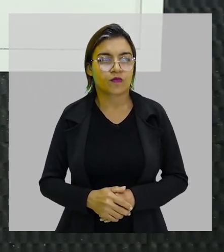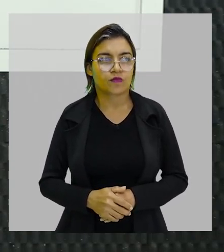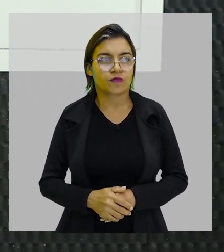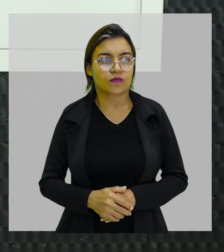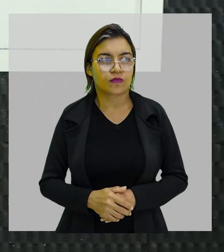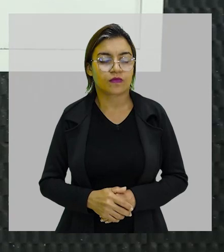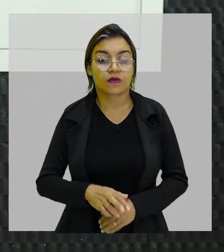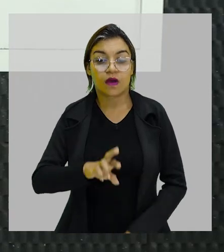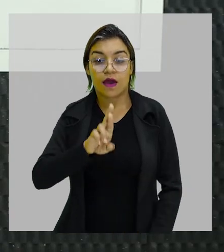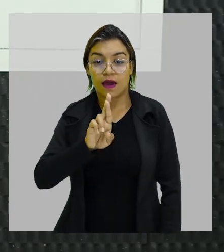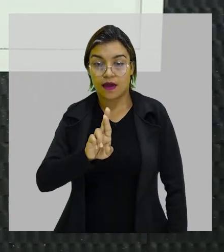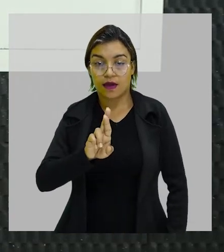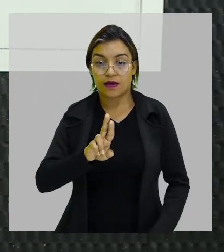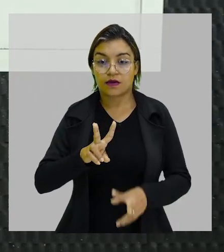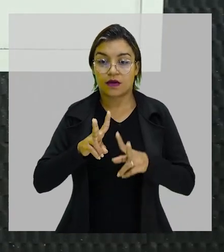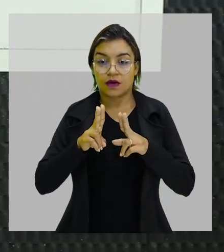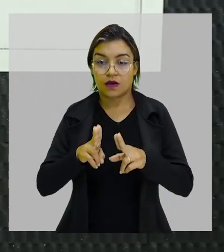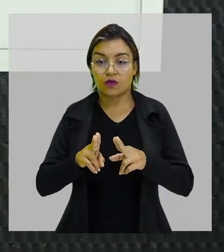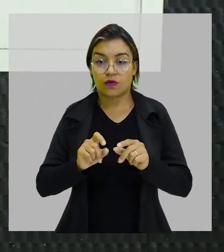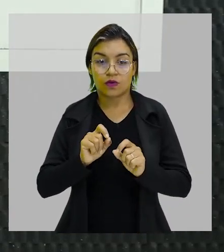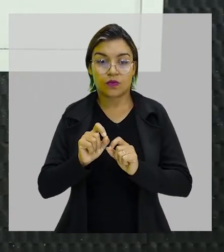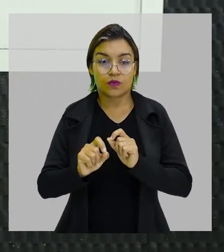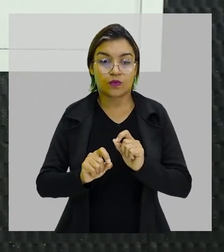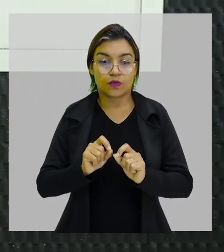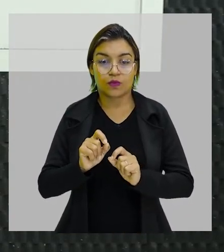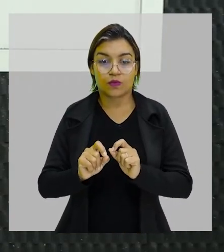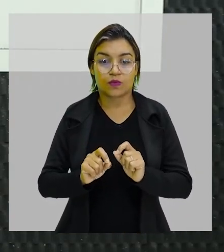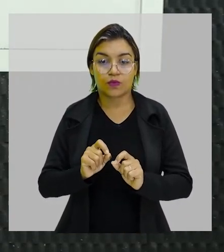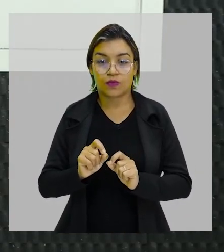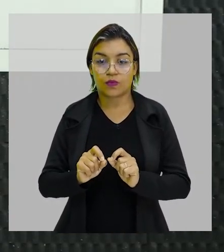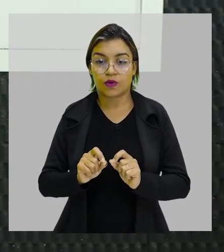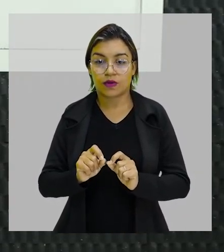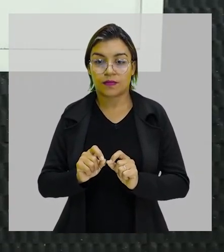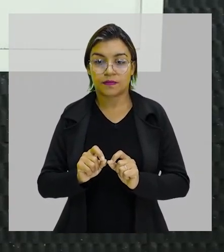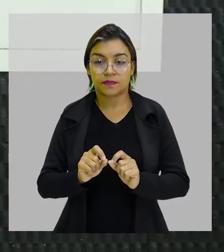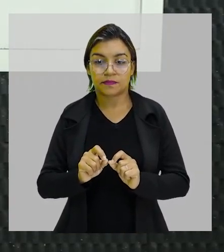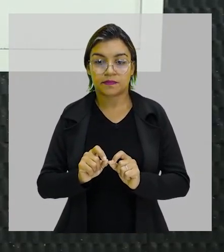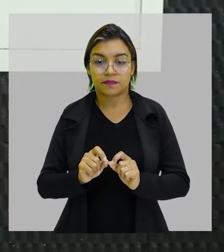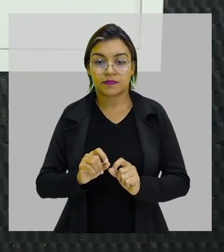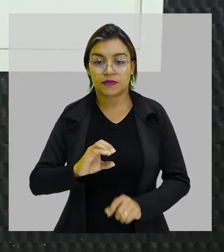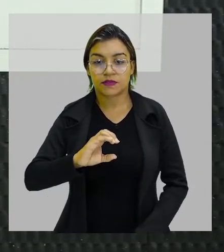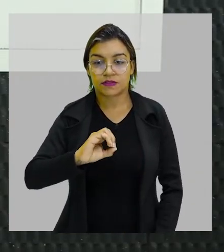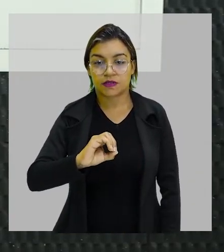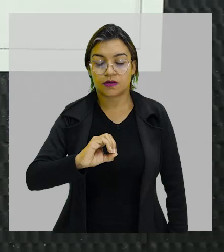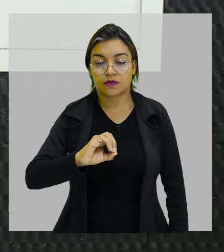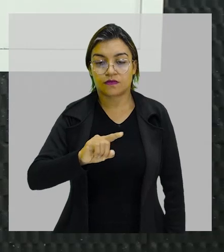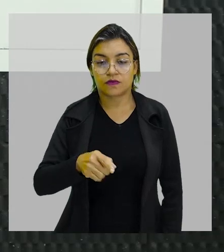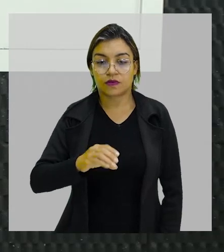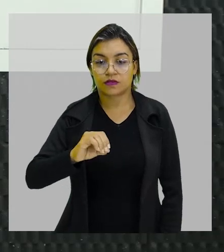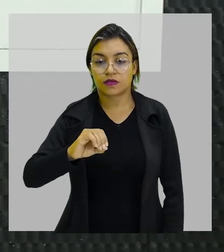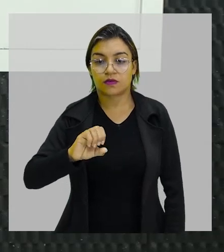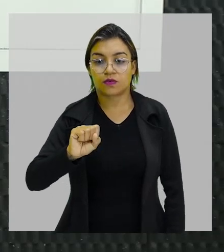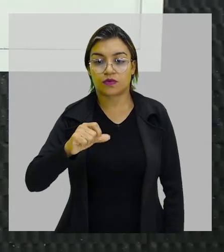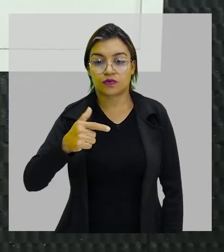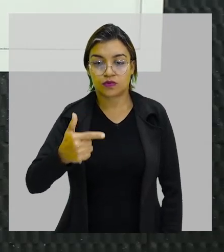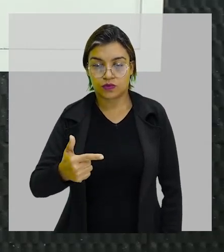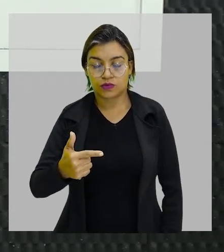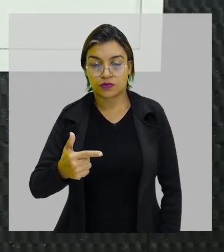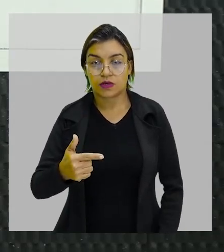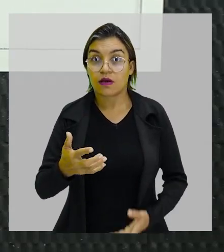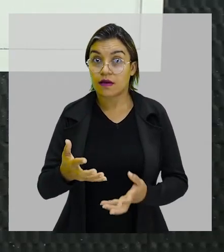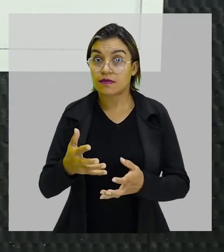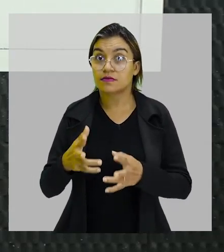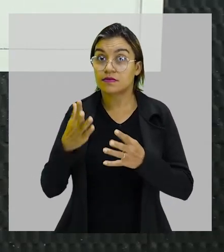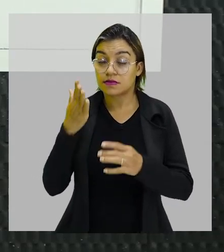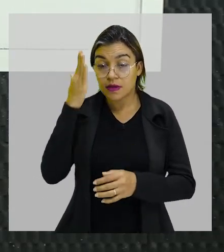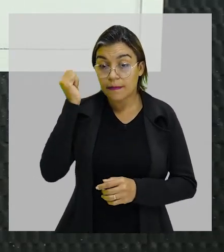por mol Kelvin. Ok? E quer saber aí qual é o número de moléculas aproximado, certo? Não é o número de